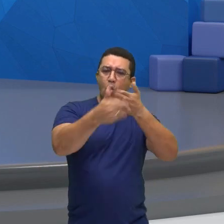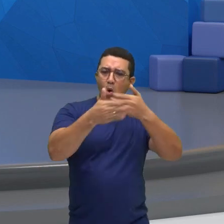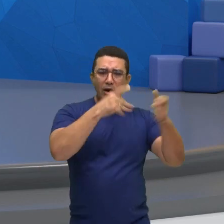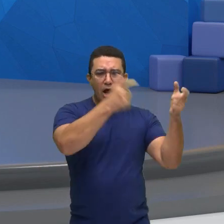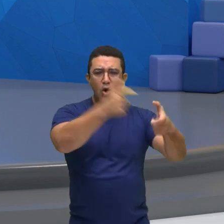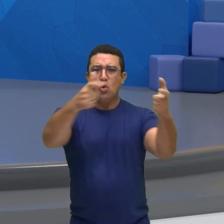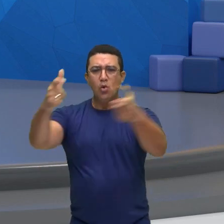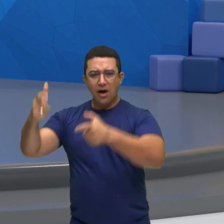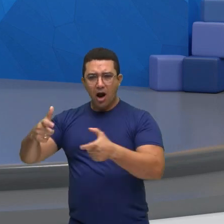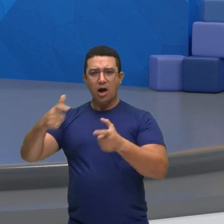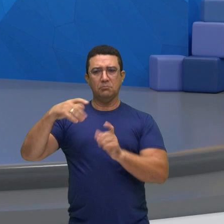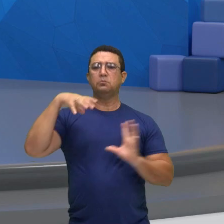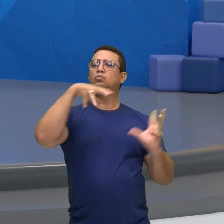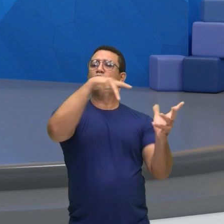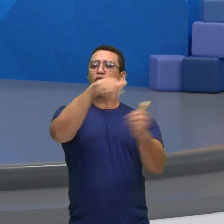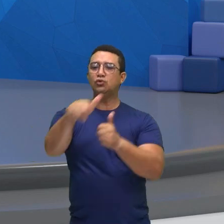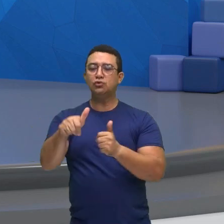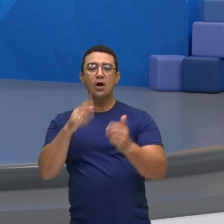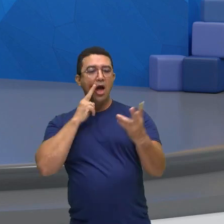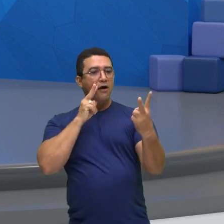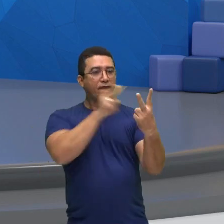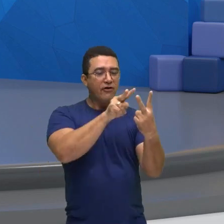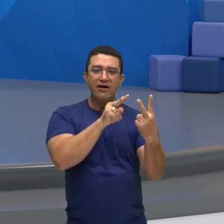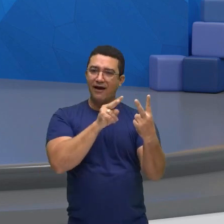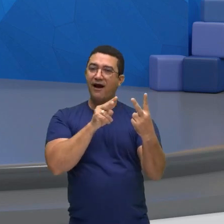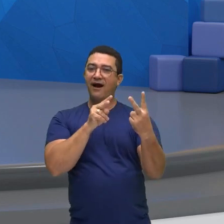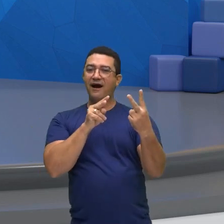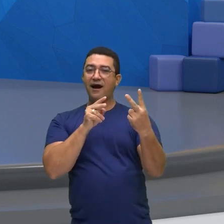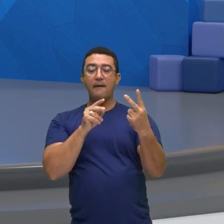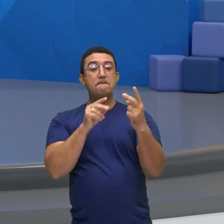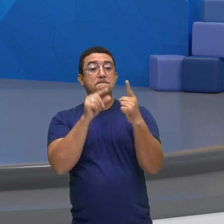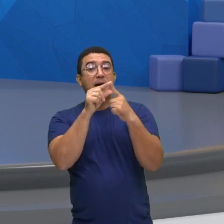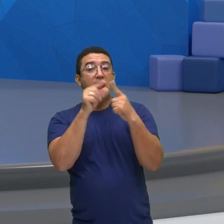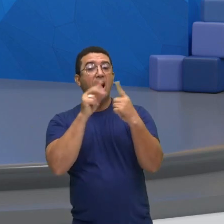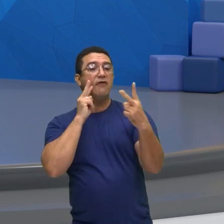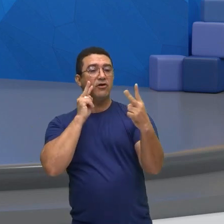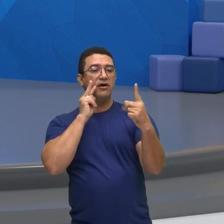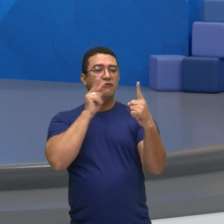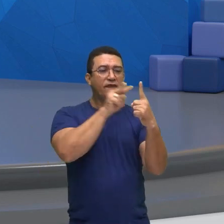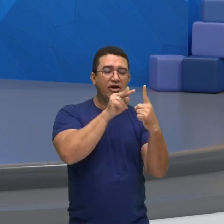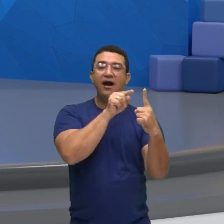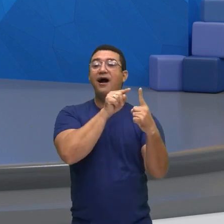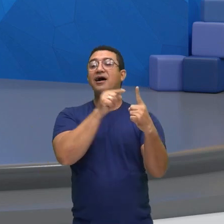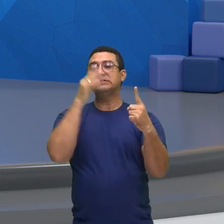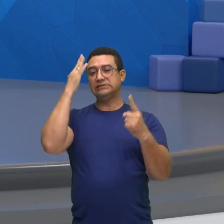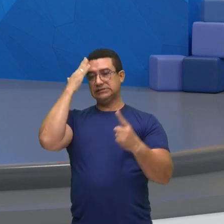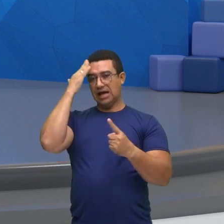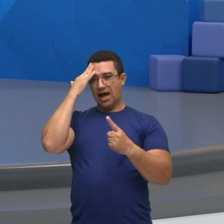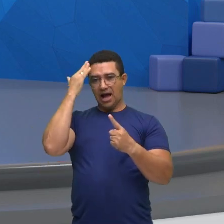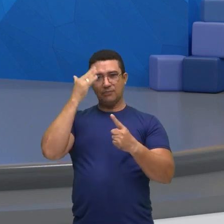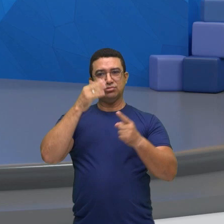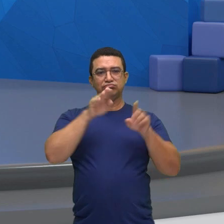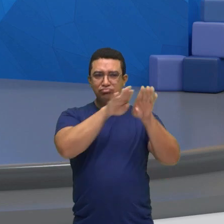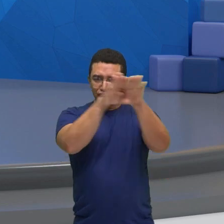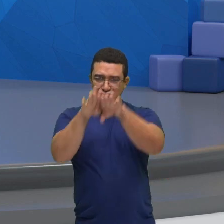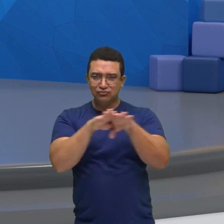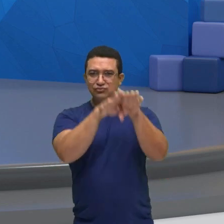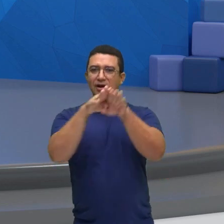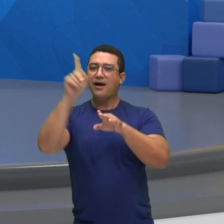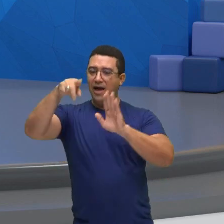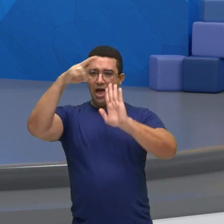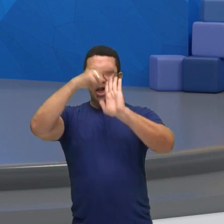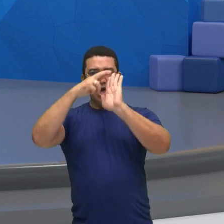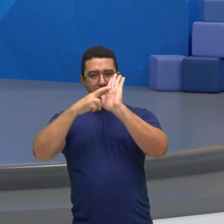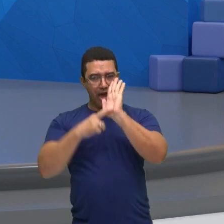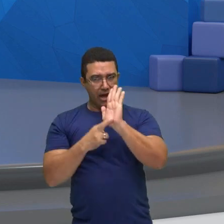do mundo, né, a gente tenha ali o mesmo nome definindo, claro, lógico, o nome do ser vivo. Então existe uma regra de